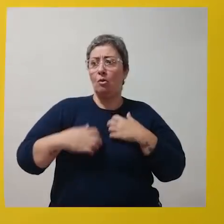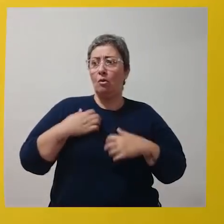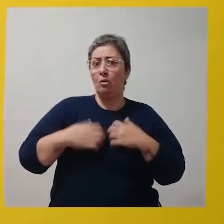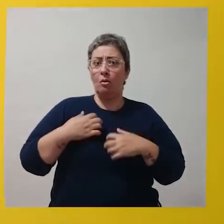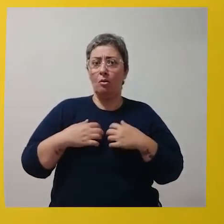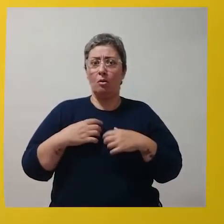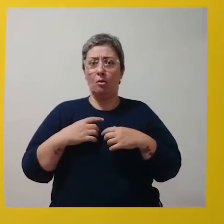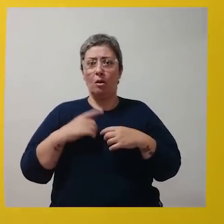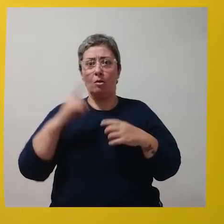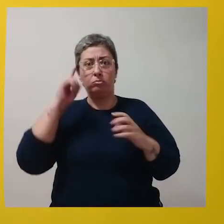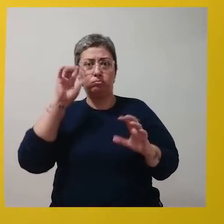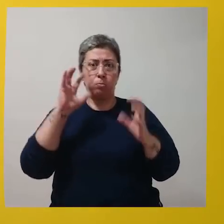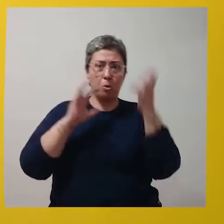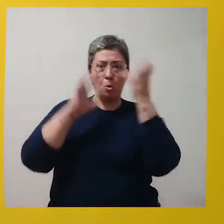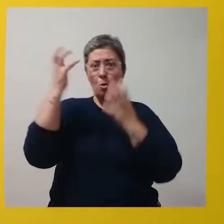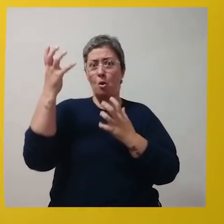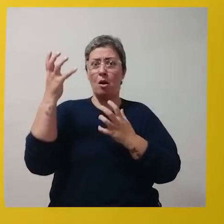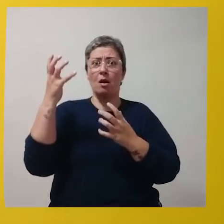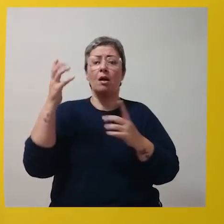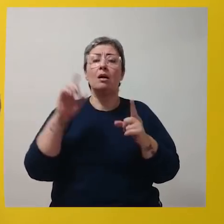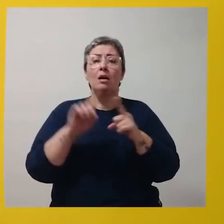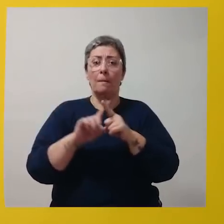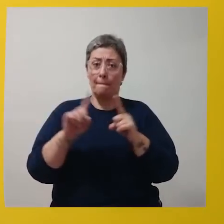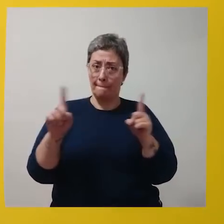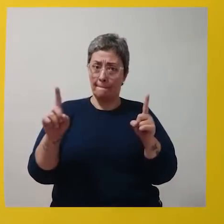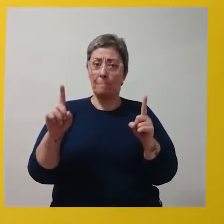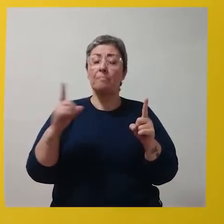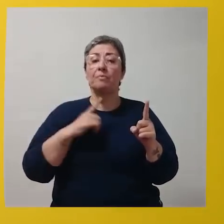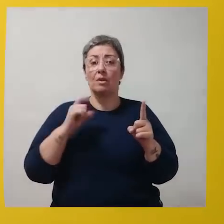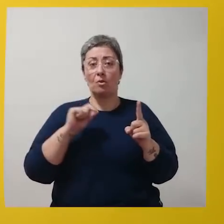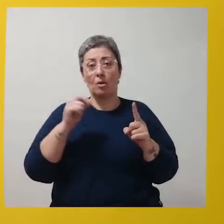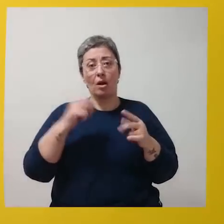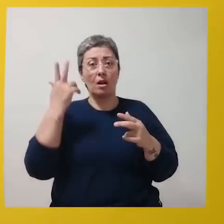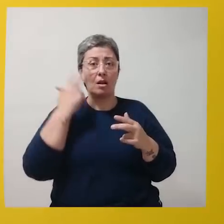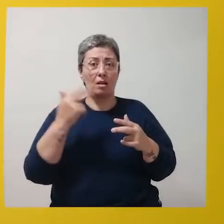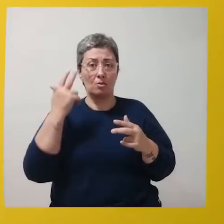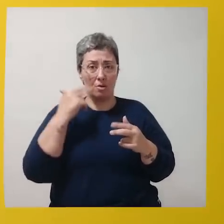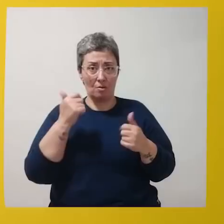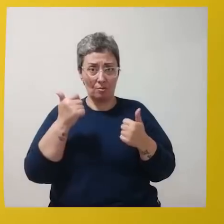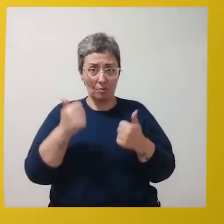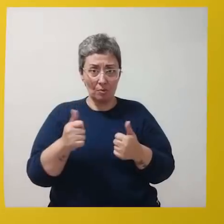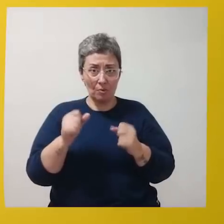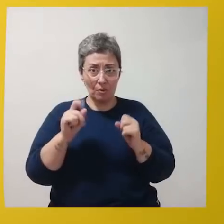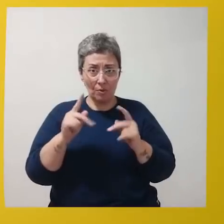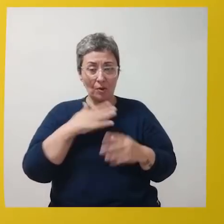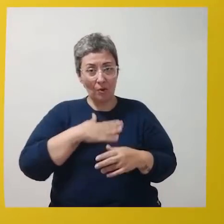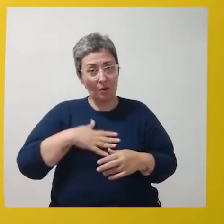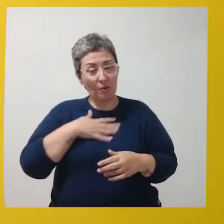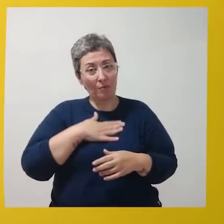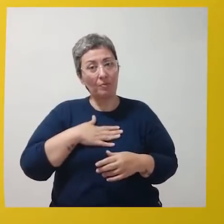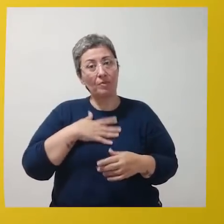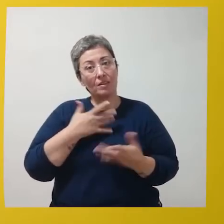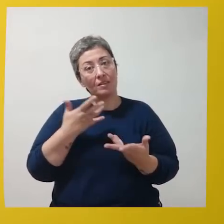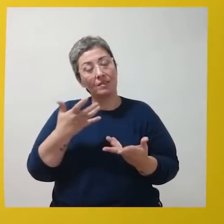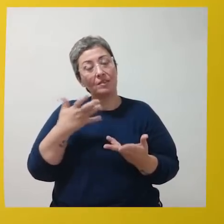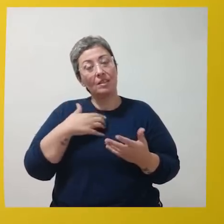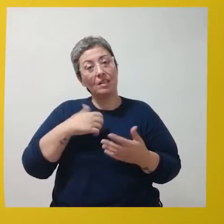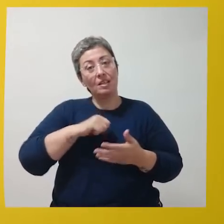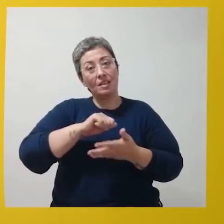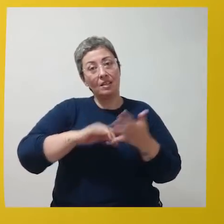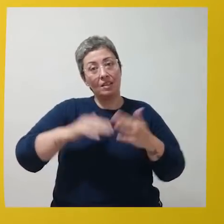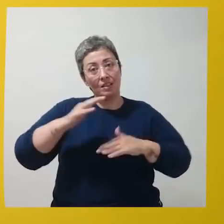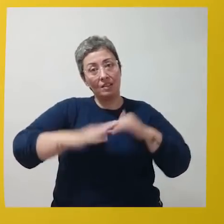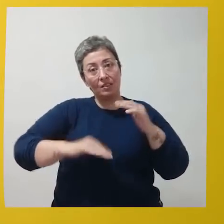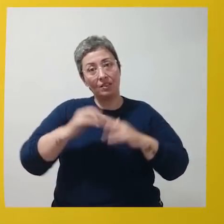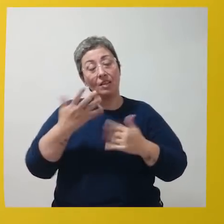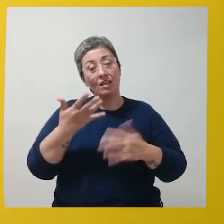nela uma desorganização, mas ser algo natural. Tá? Eu espero que você tenha gostado dessa atividade, espero que